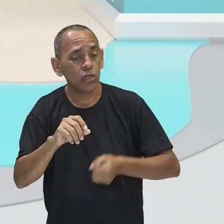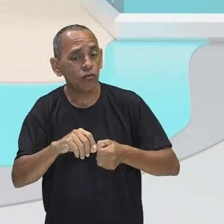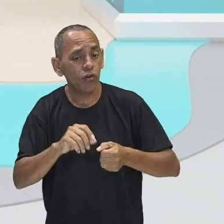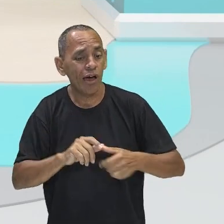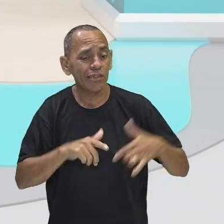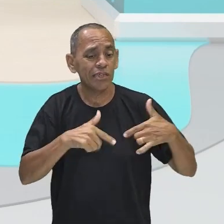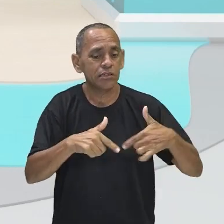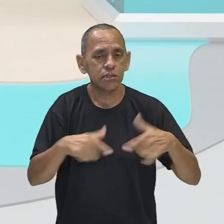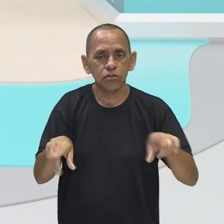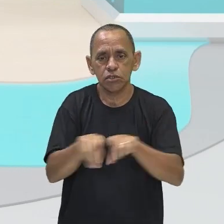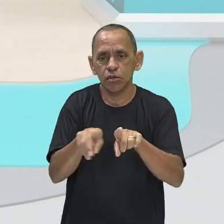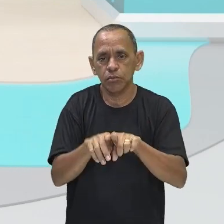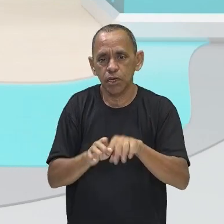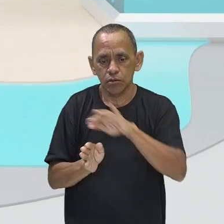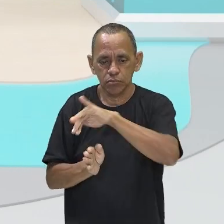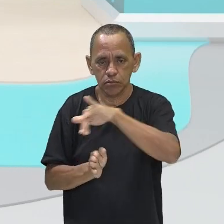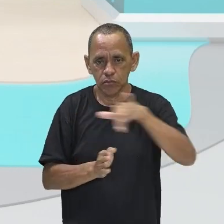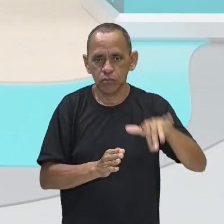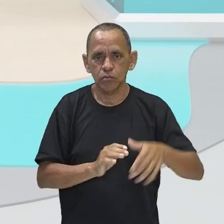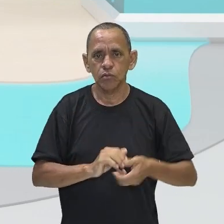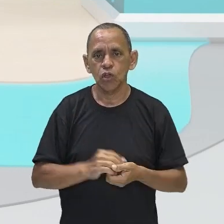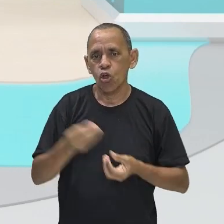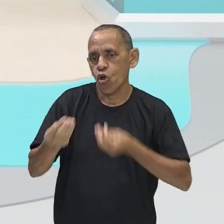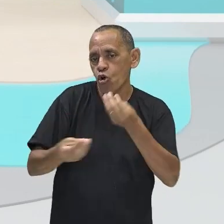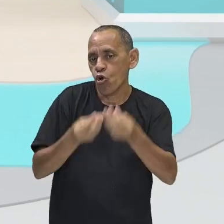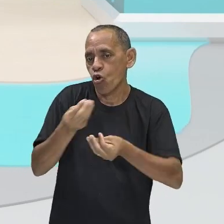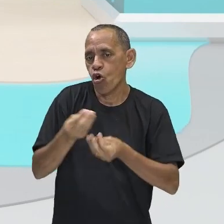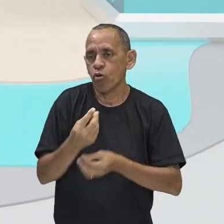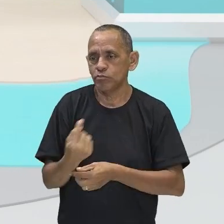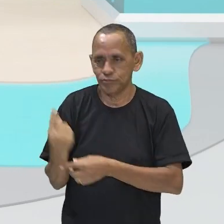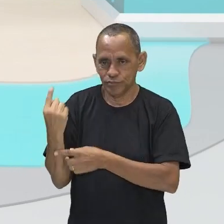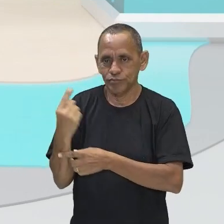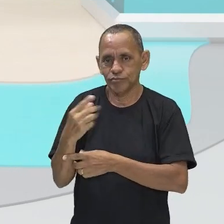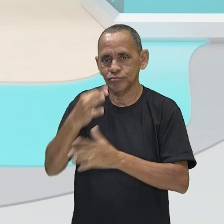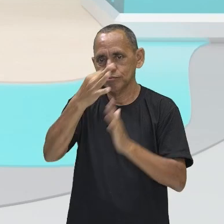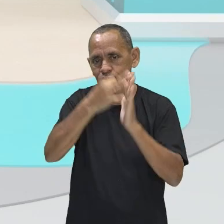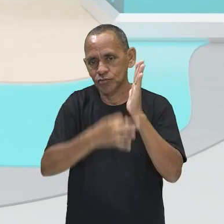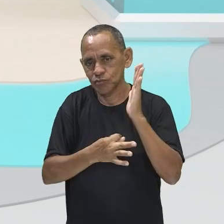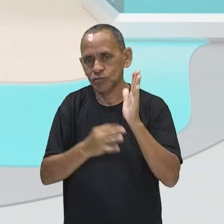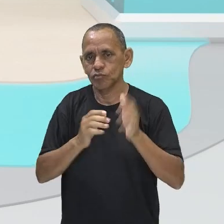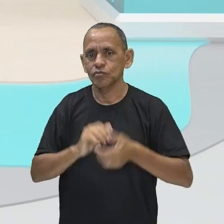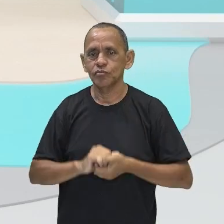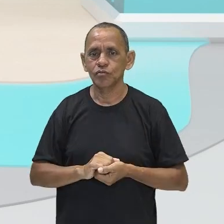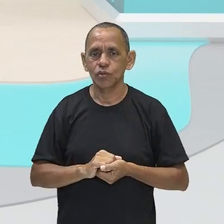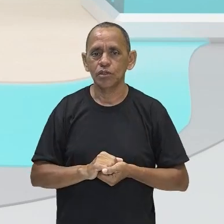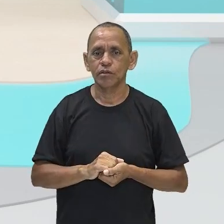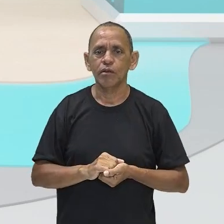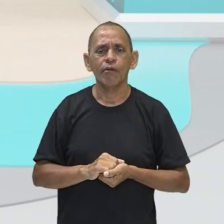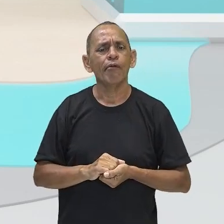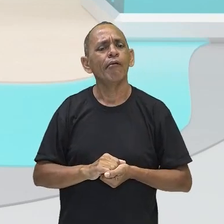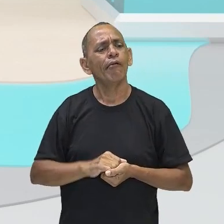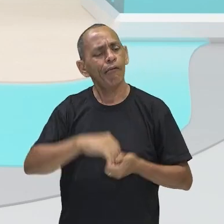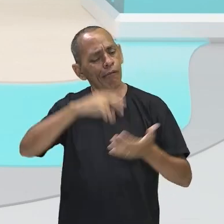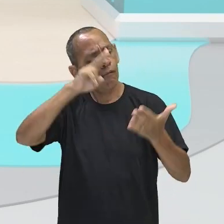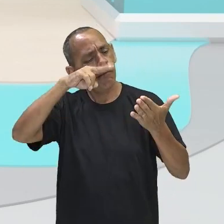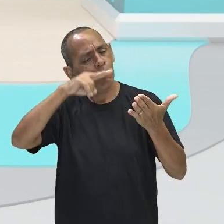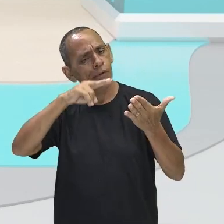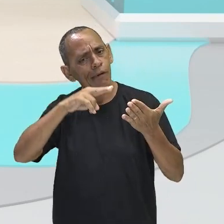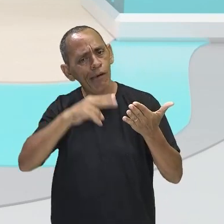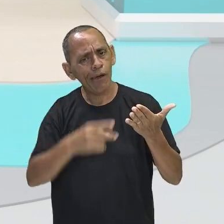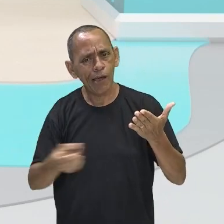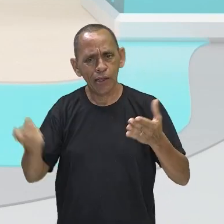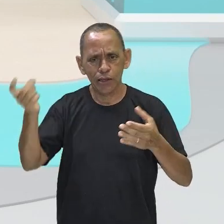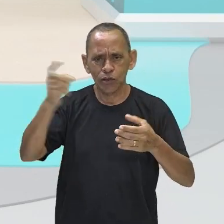nesse texto, que chama-se O Roubo do Fogo. Então acompanhe o texto, leiam o texto junto, e daqui a pouquinho nós retornamos